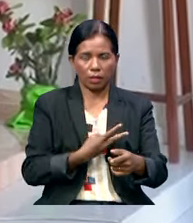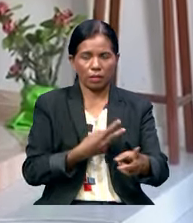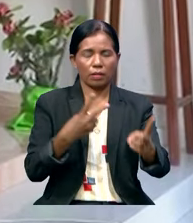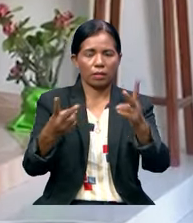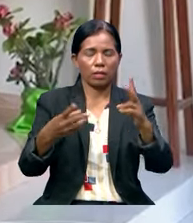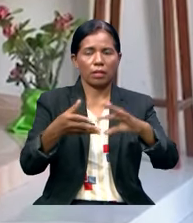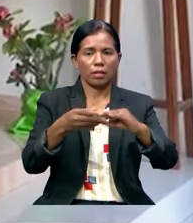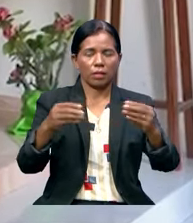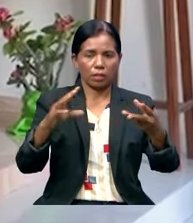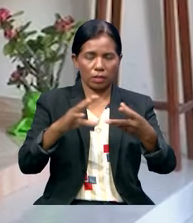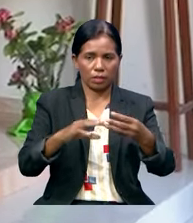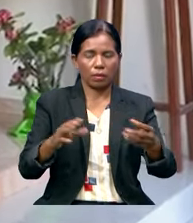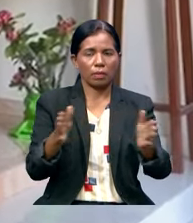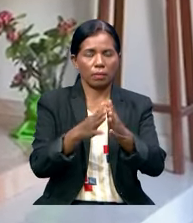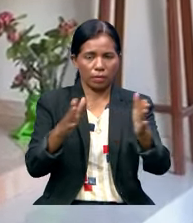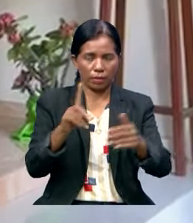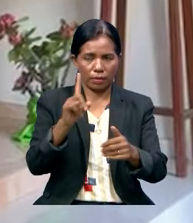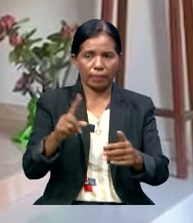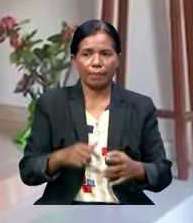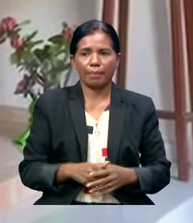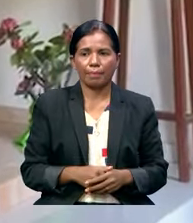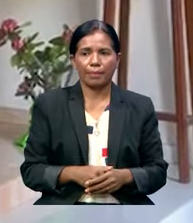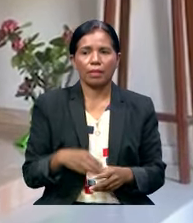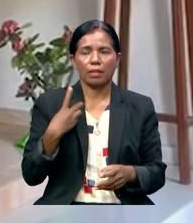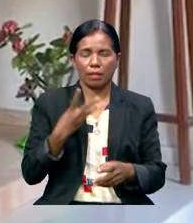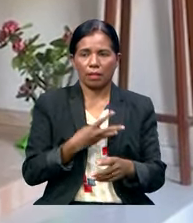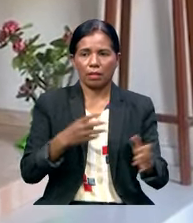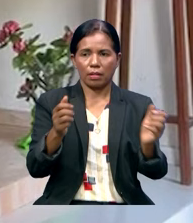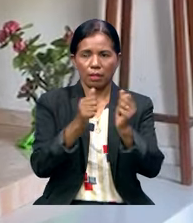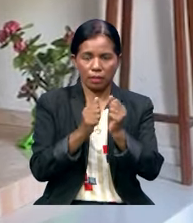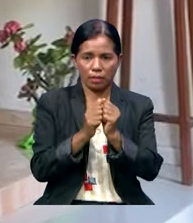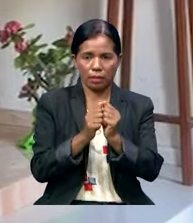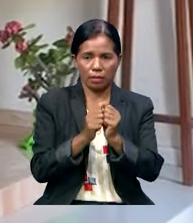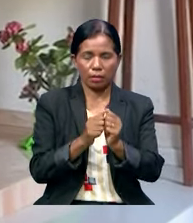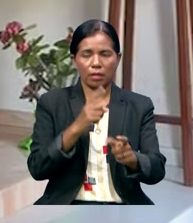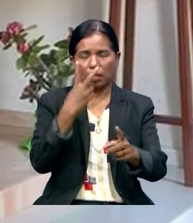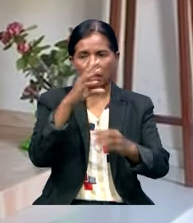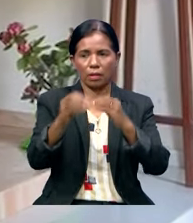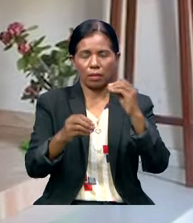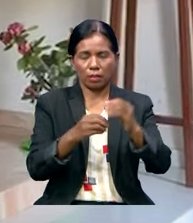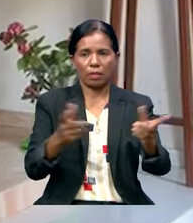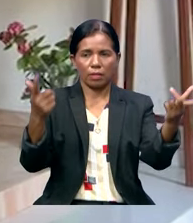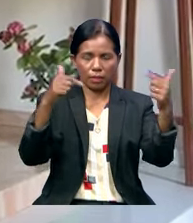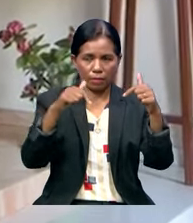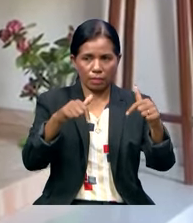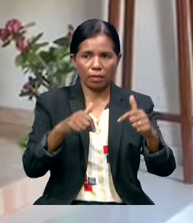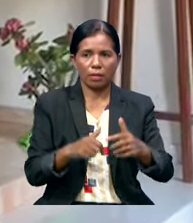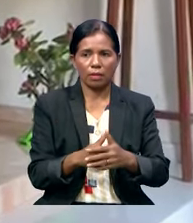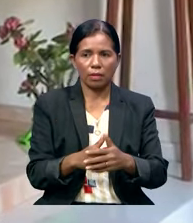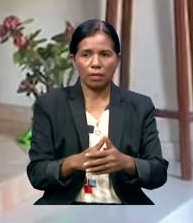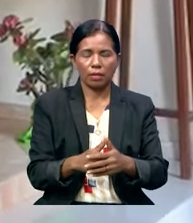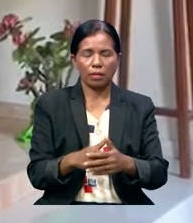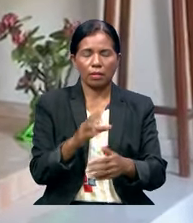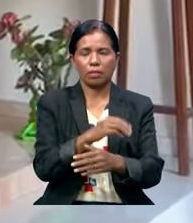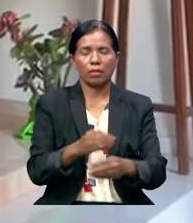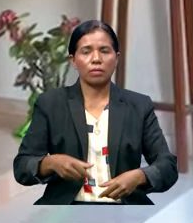sua santidad de todo momento. Da manera a modo, se pide fato individual, a tomar a la operação, a